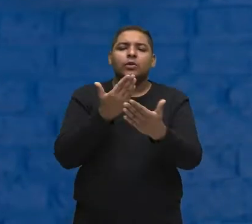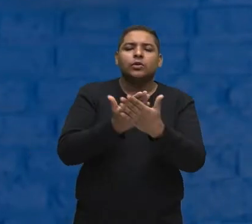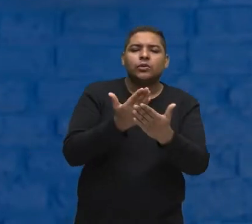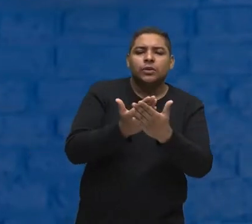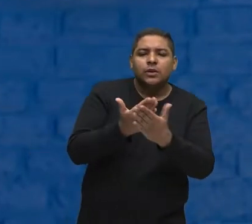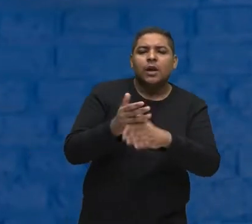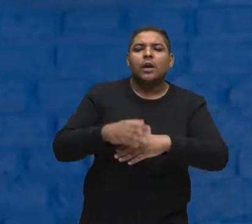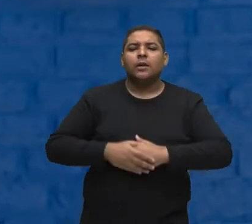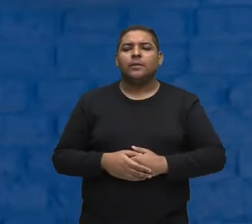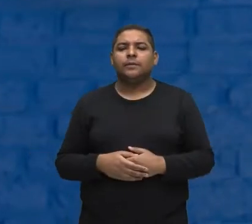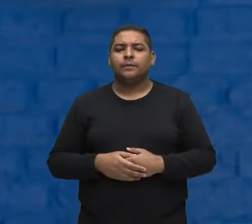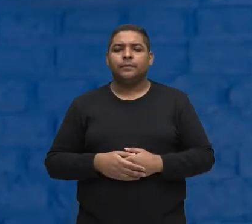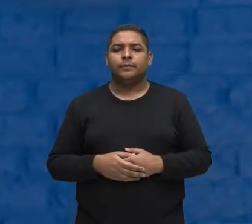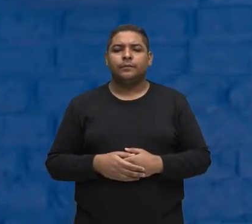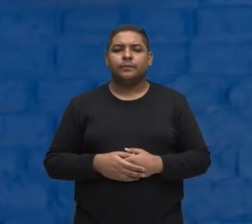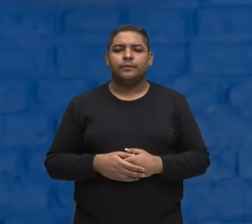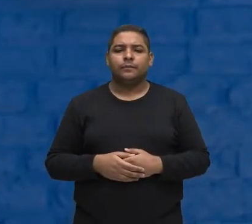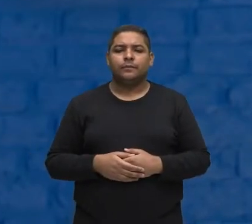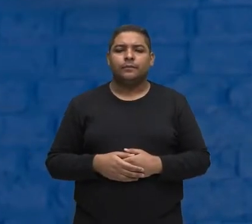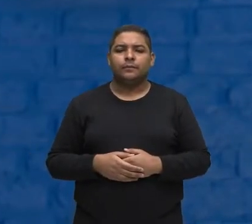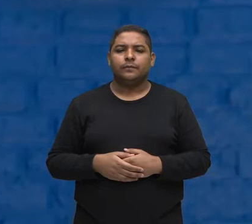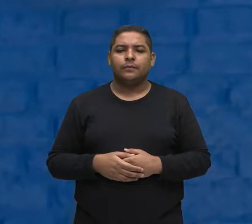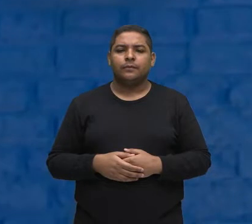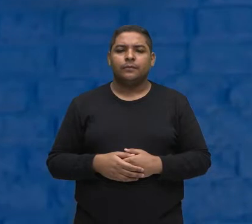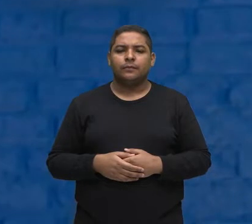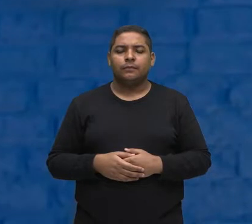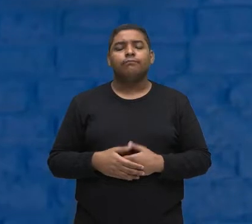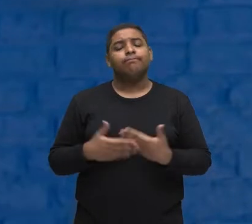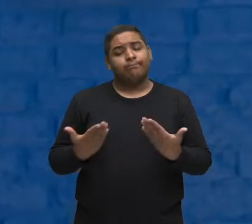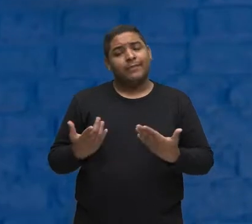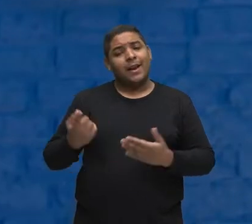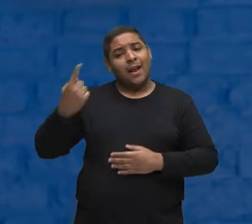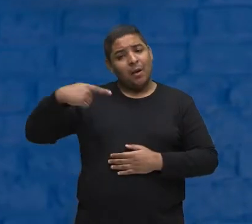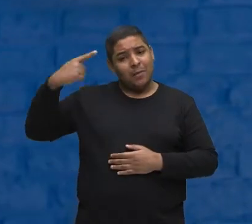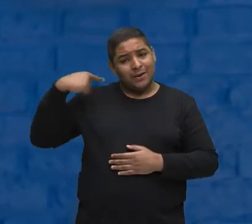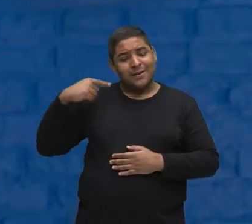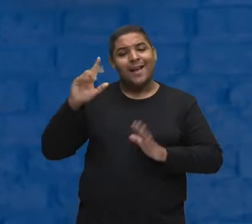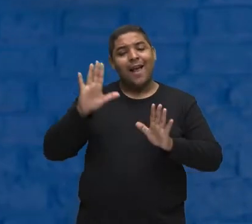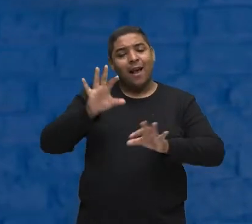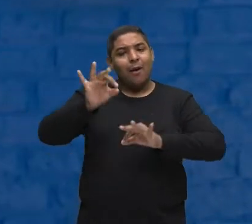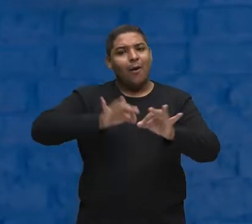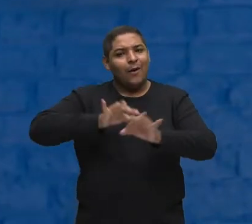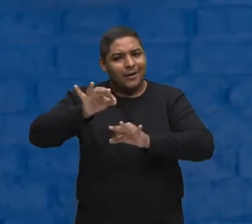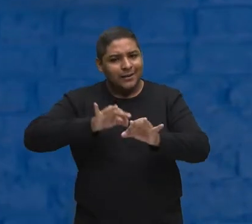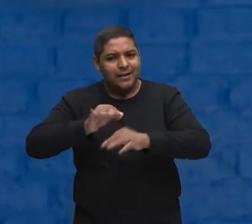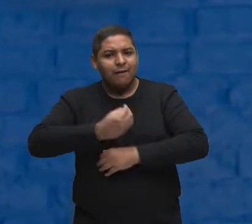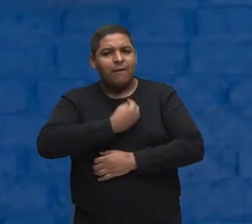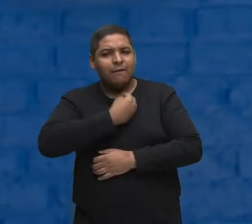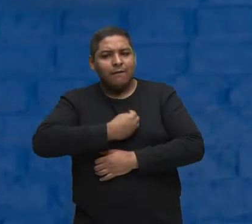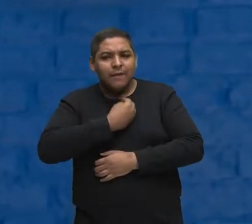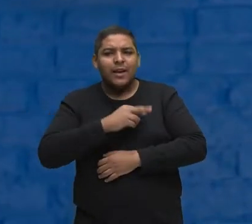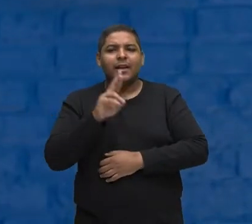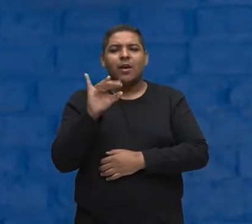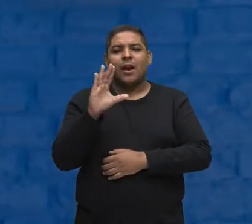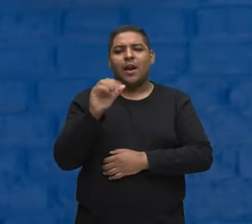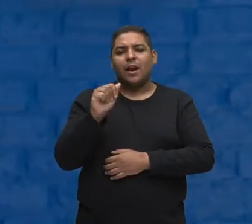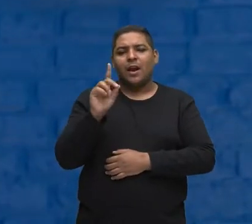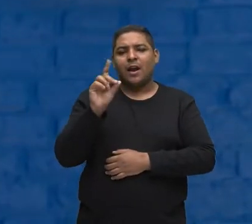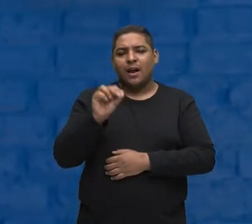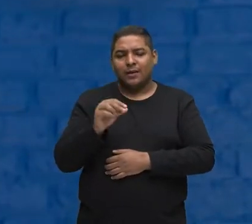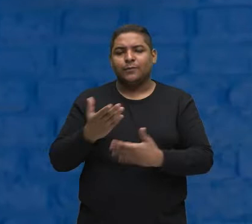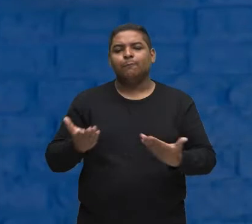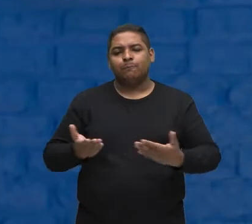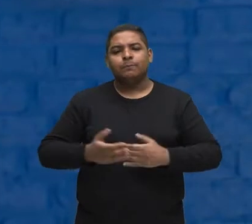para... Então, provavelmente, era isso que a mãe do Ricardo fazia, organizava a vida do Ricardo, ao ponto que ele não se